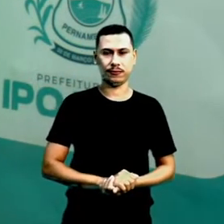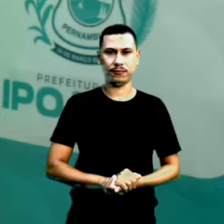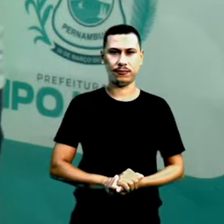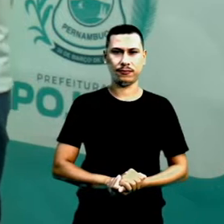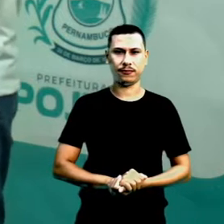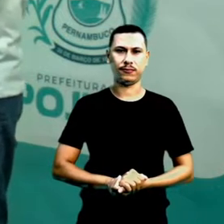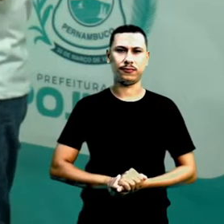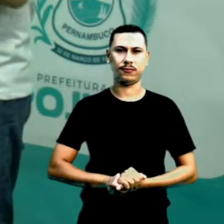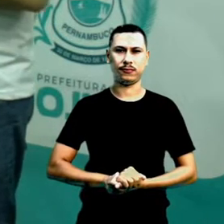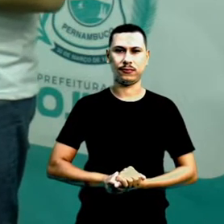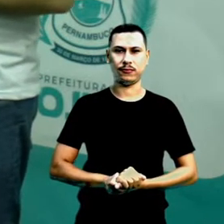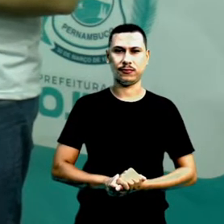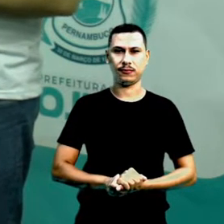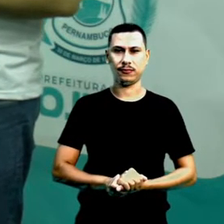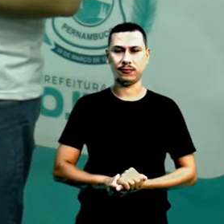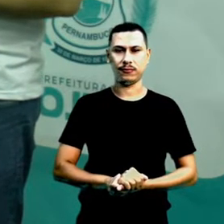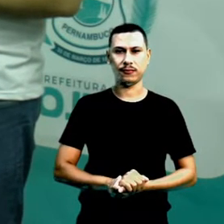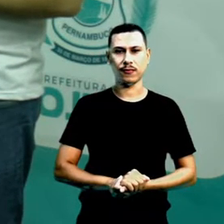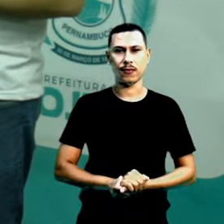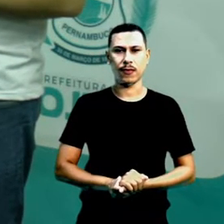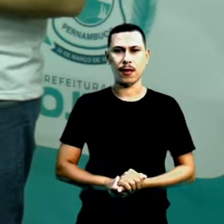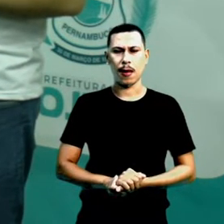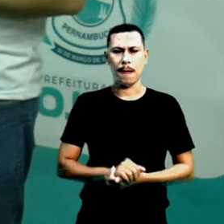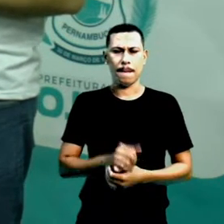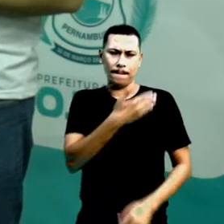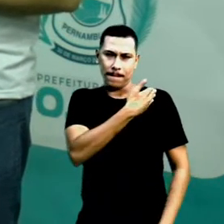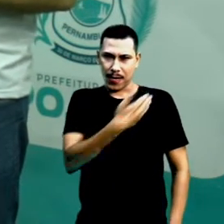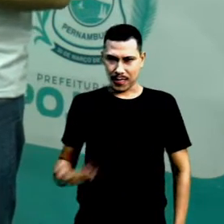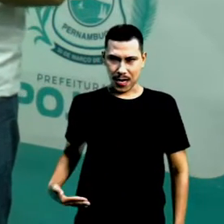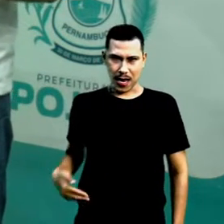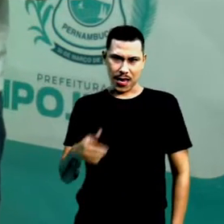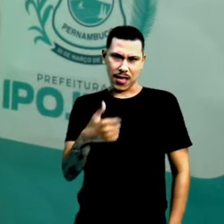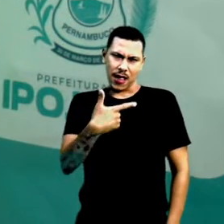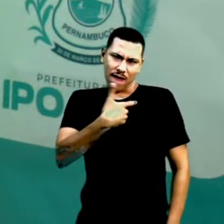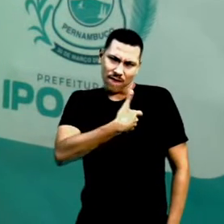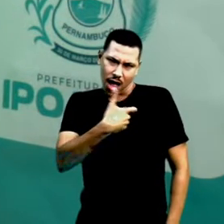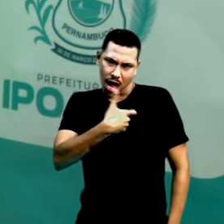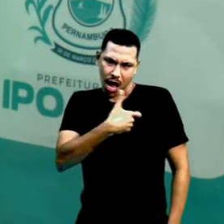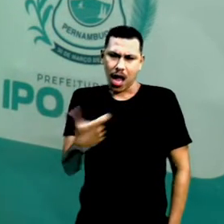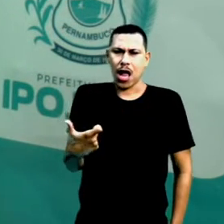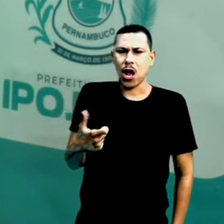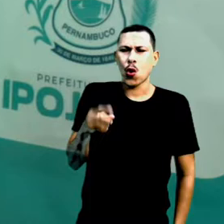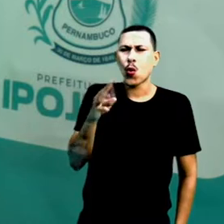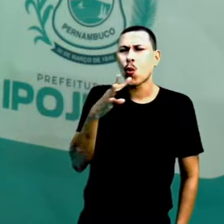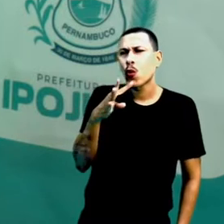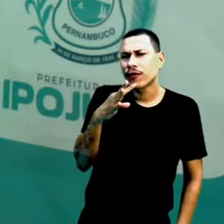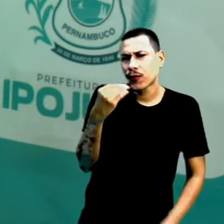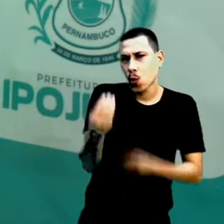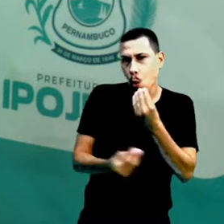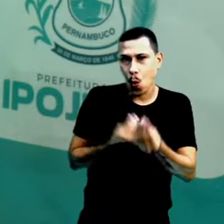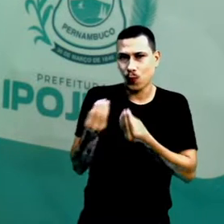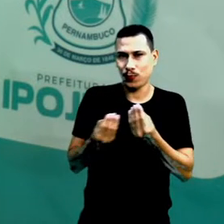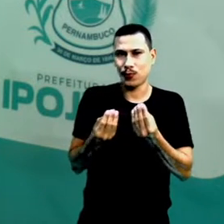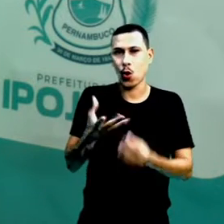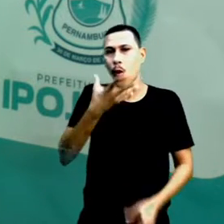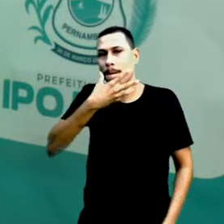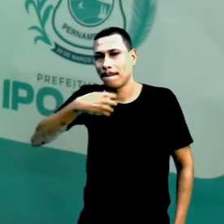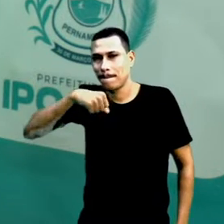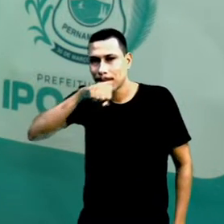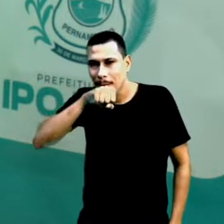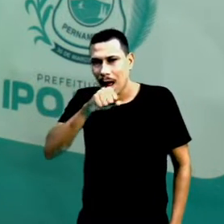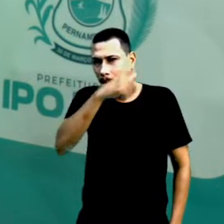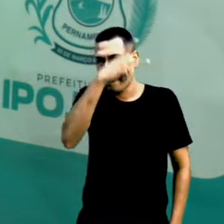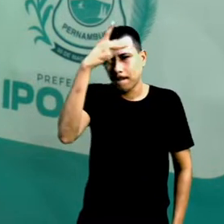suas necessidades. Por isso que o Vargas ficou conhecido como pai dos pobres, tá? Então, ele era conhecido como pai dos